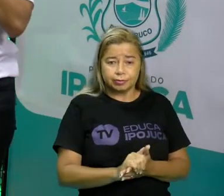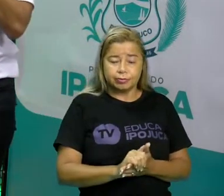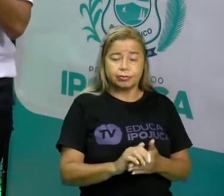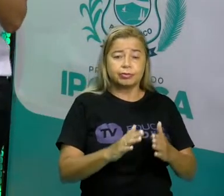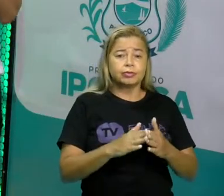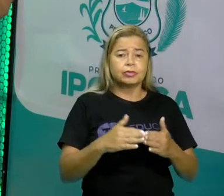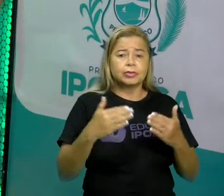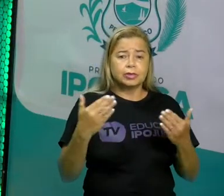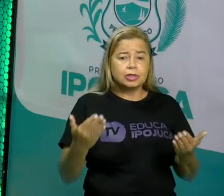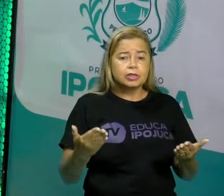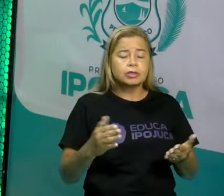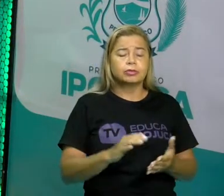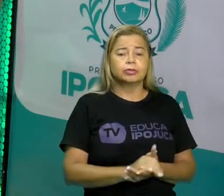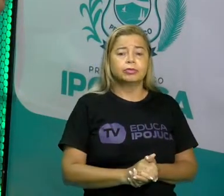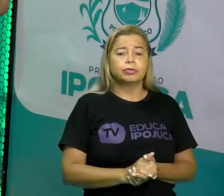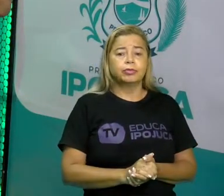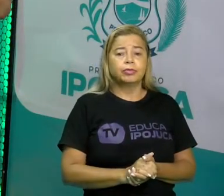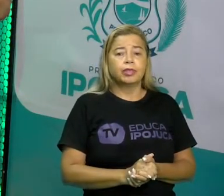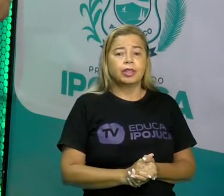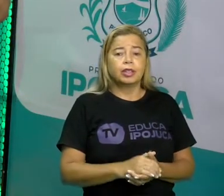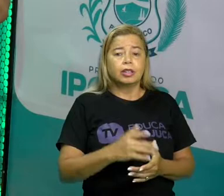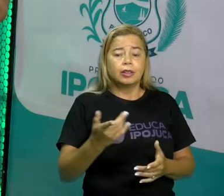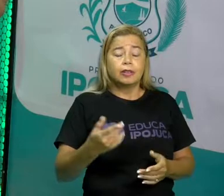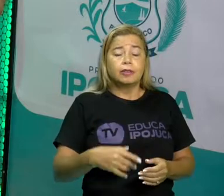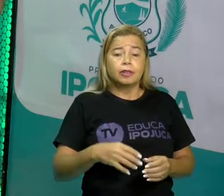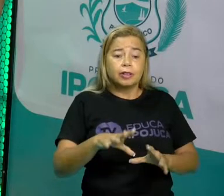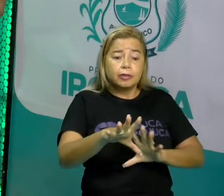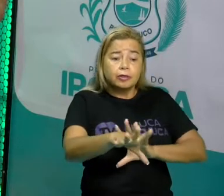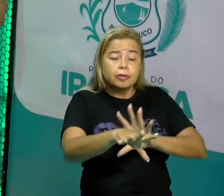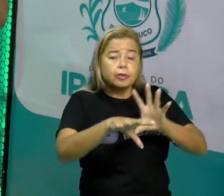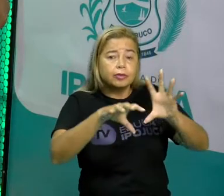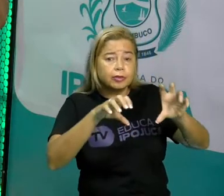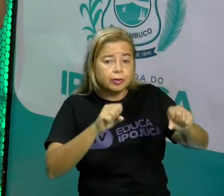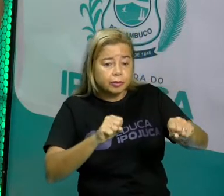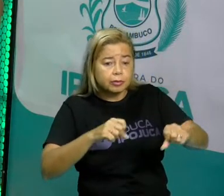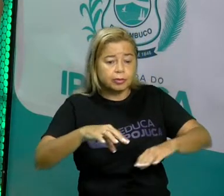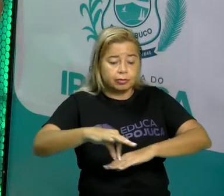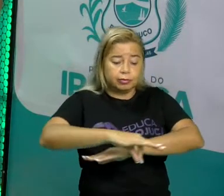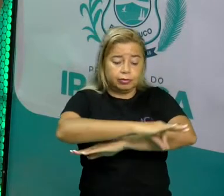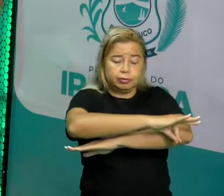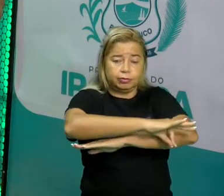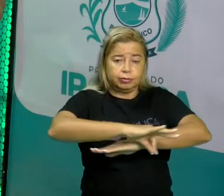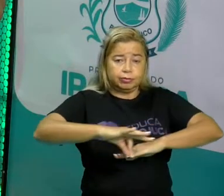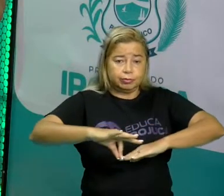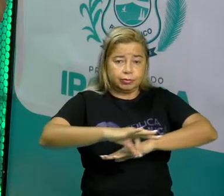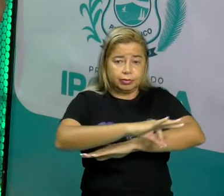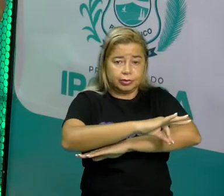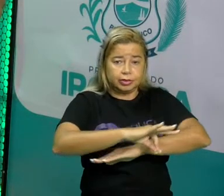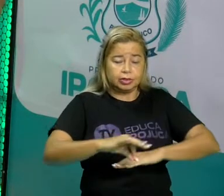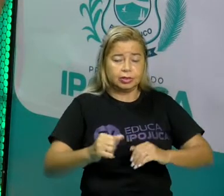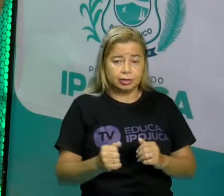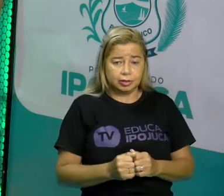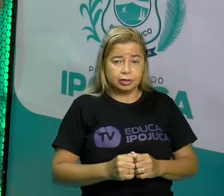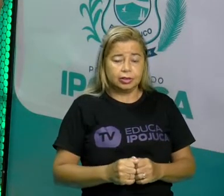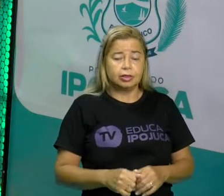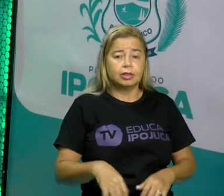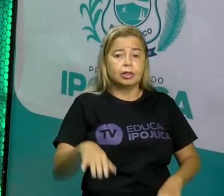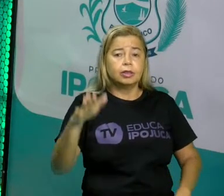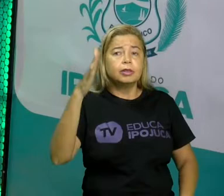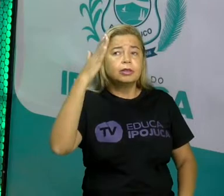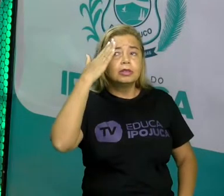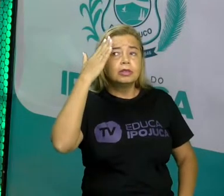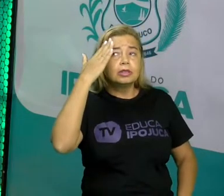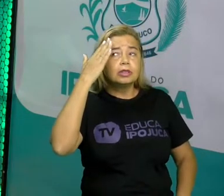aprendendo que quando você for montar a sua reta numérica, você tem que entender. Vou fazer